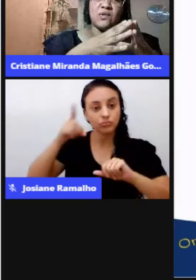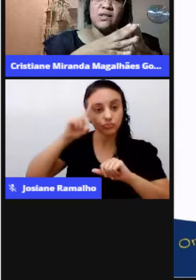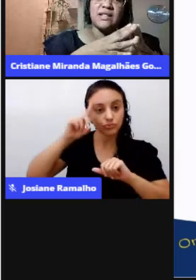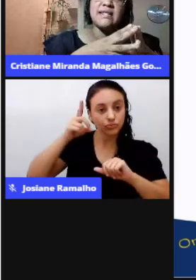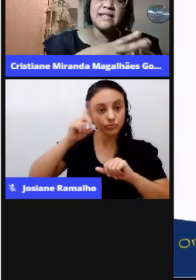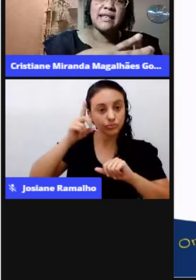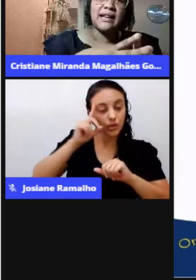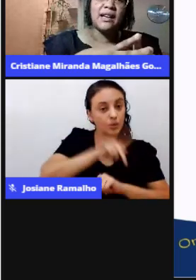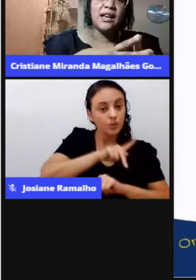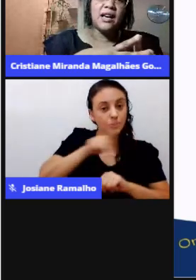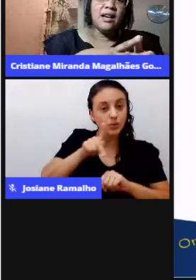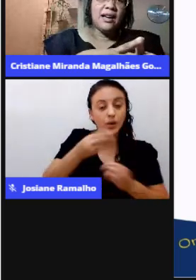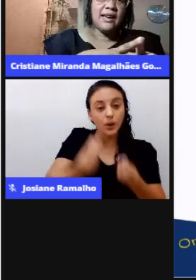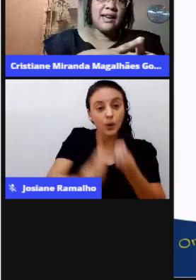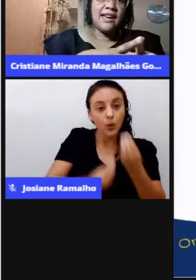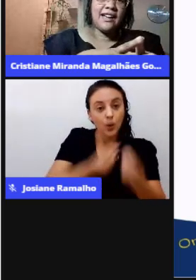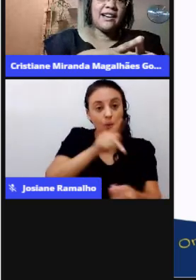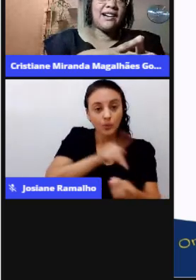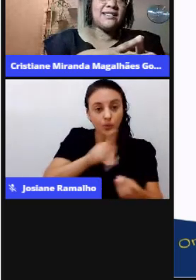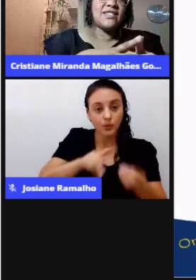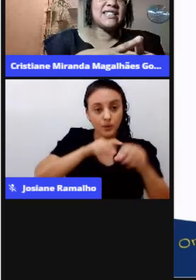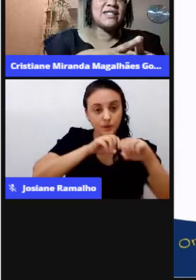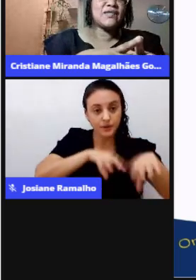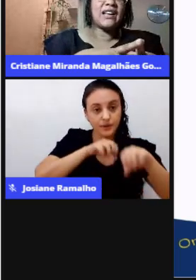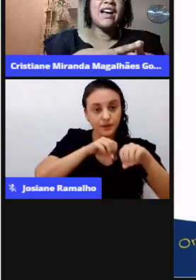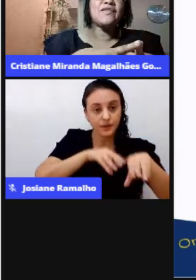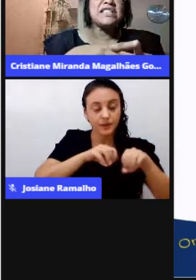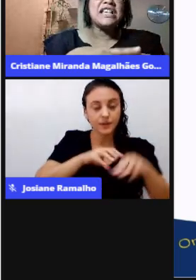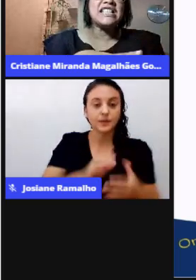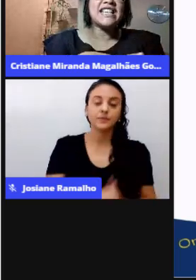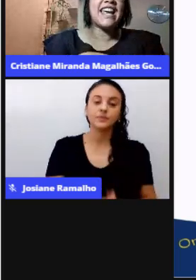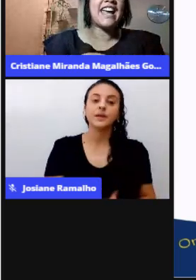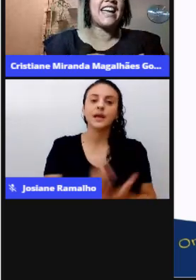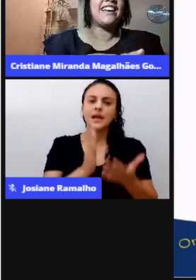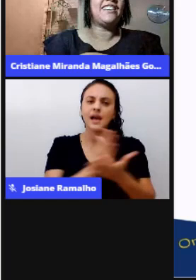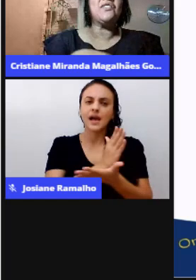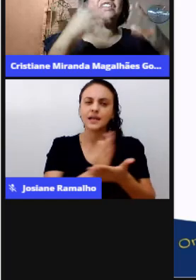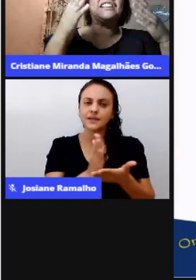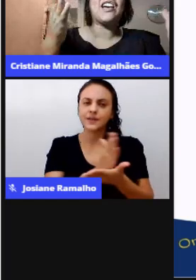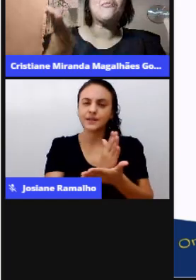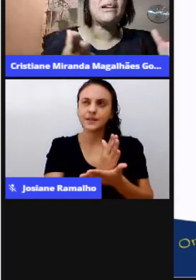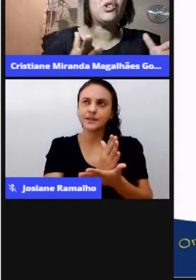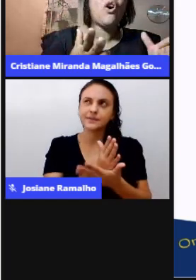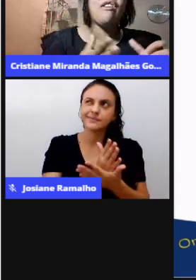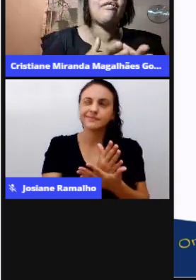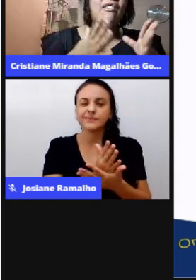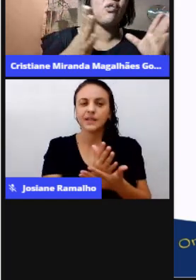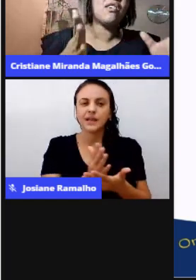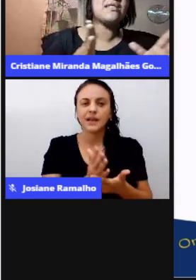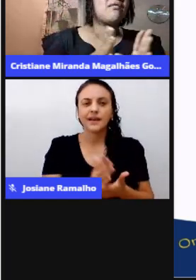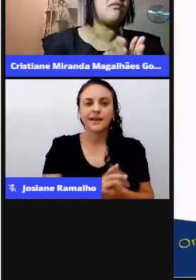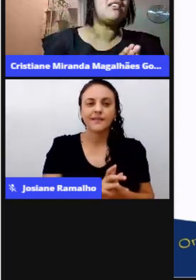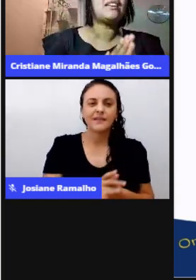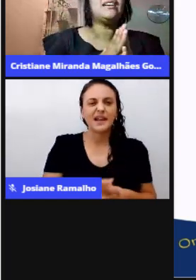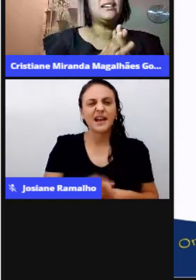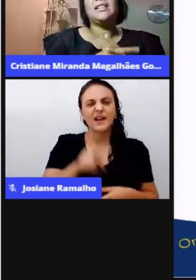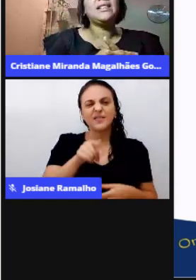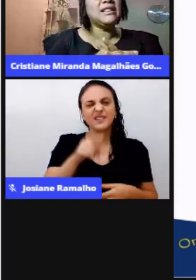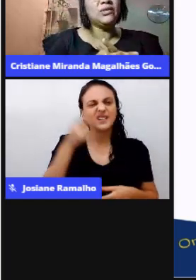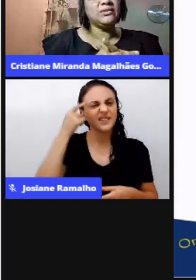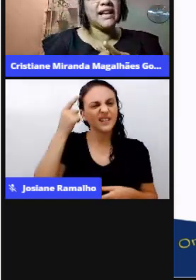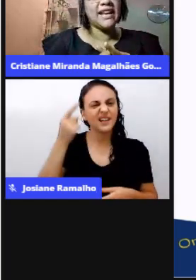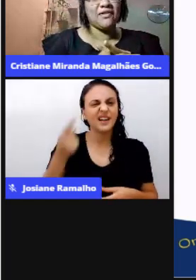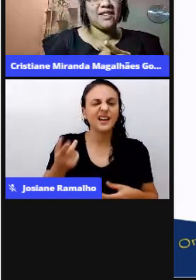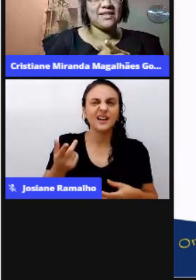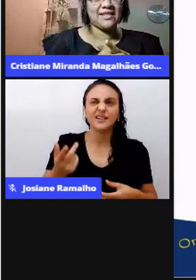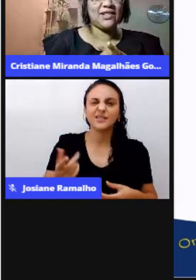o professor ensina. Às vezes falar, vocês inventaram uma nova coisa agora.